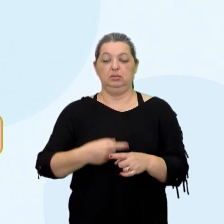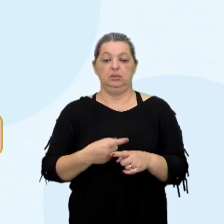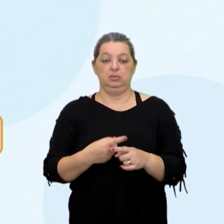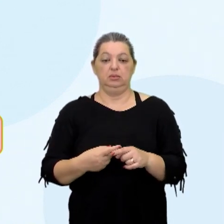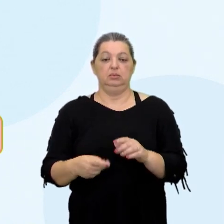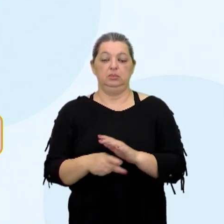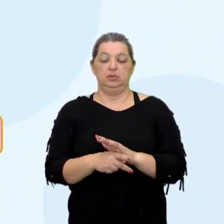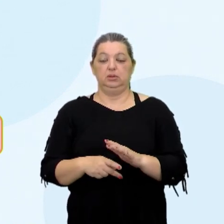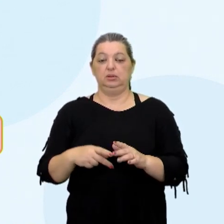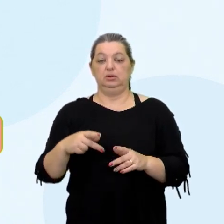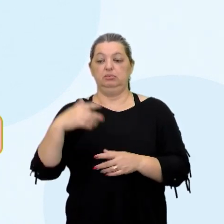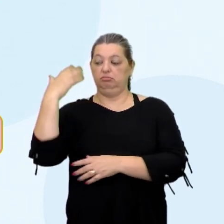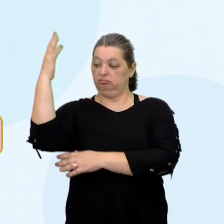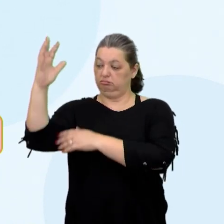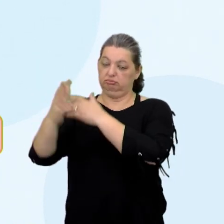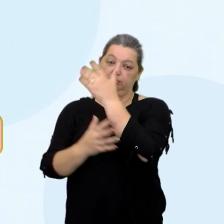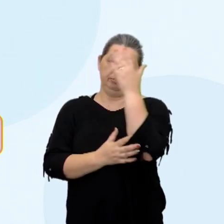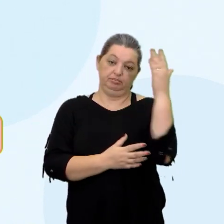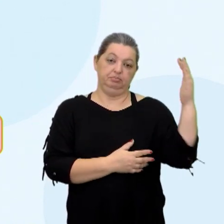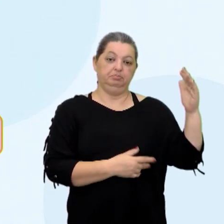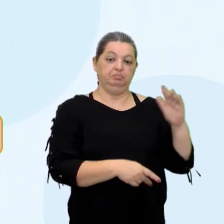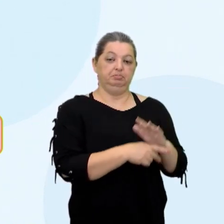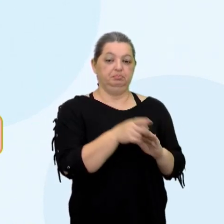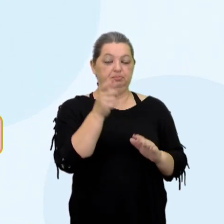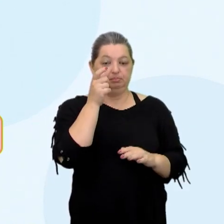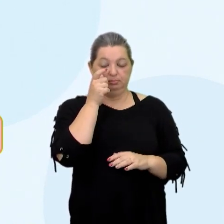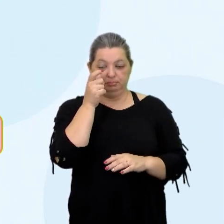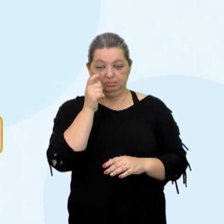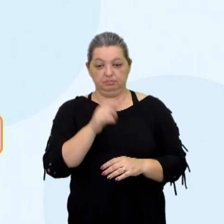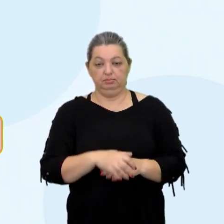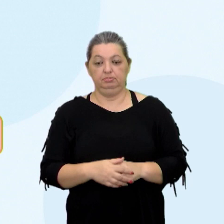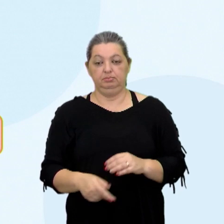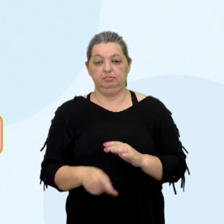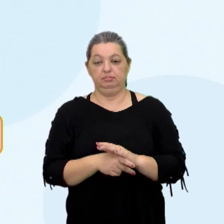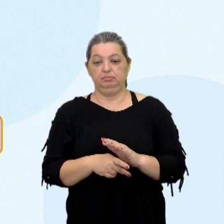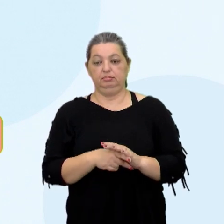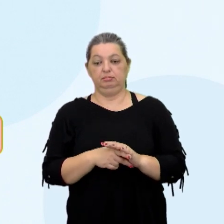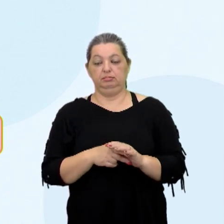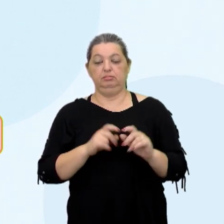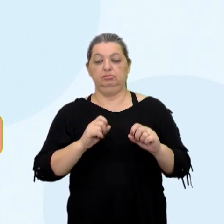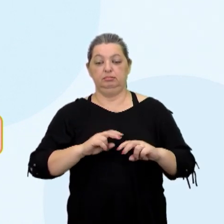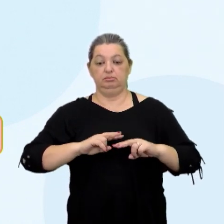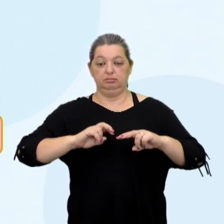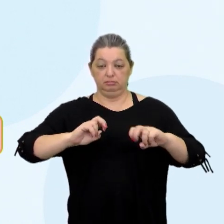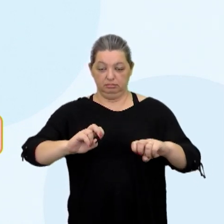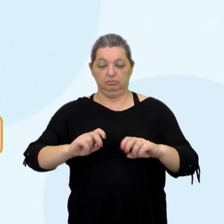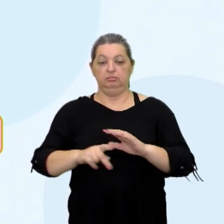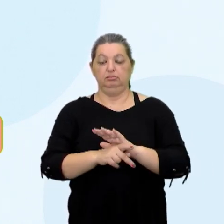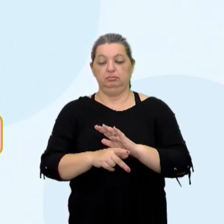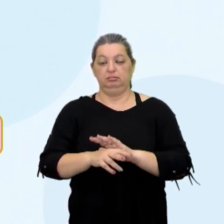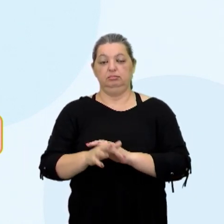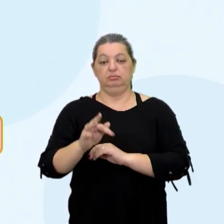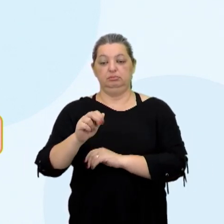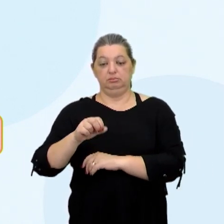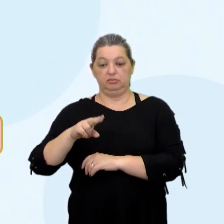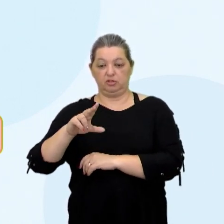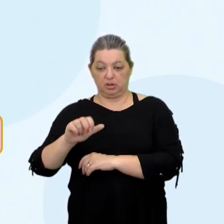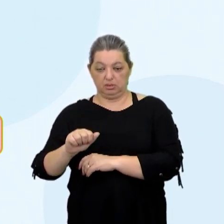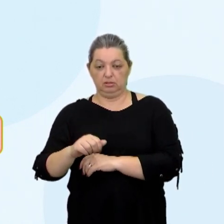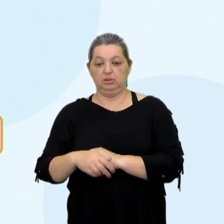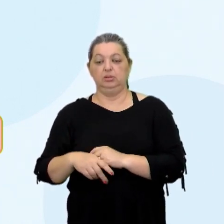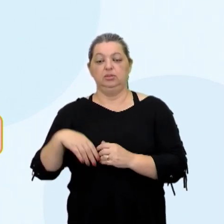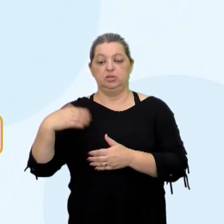floresta nacional, áreas de relevante interesse ecológico, a reserva extrativista, reserva da fauna, do